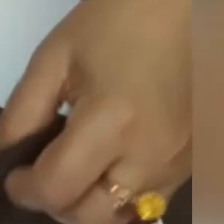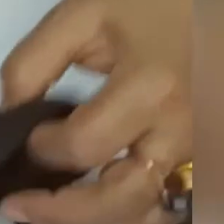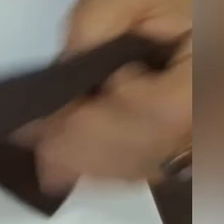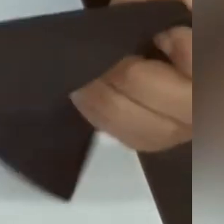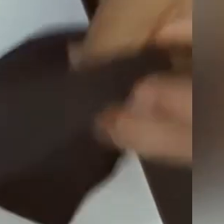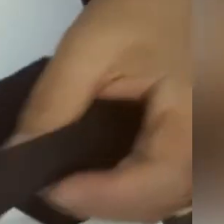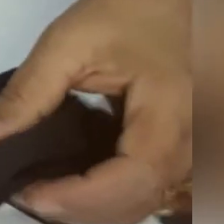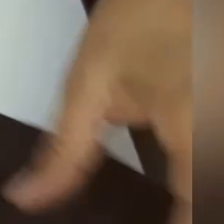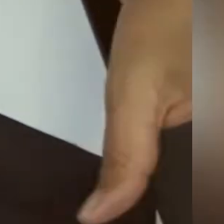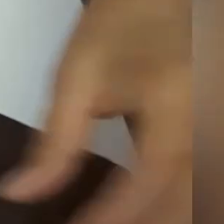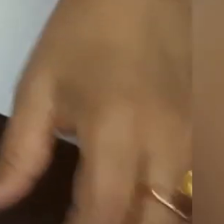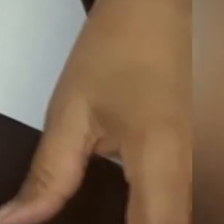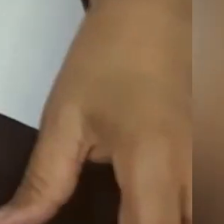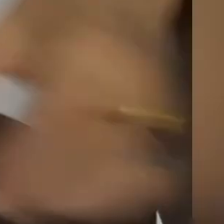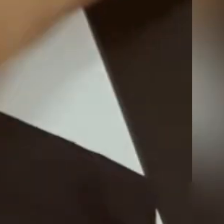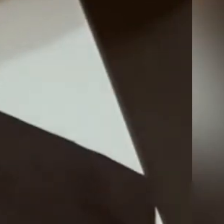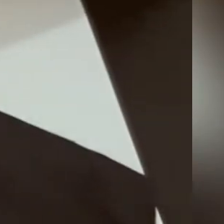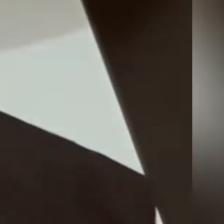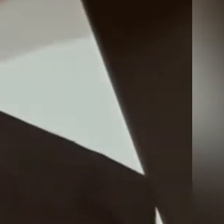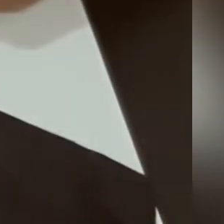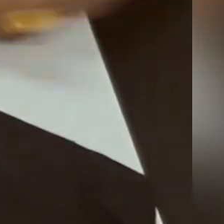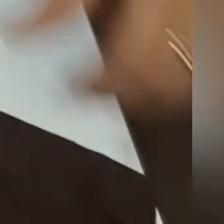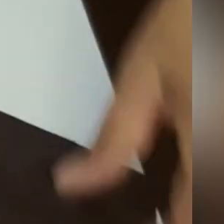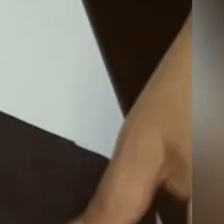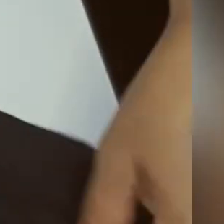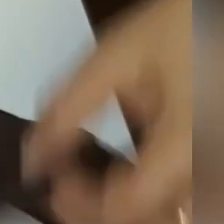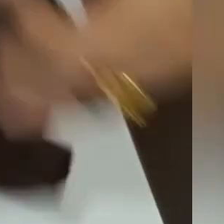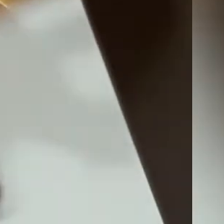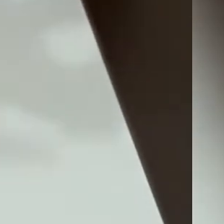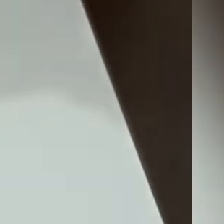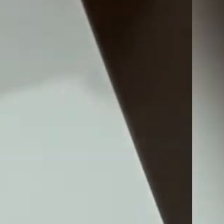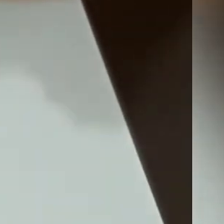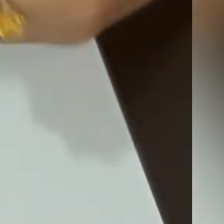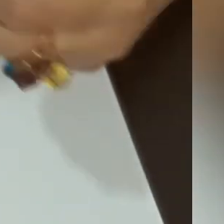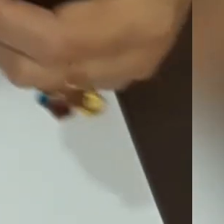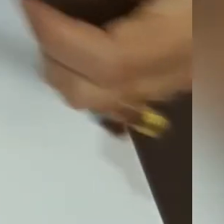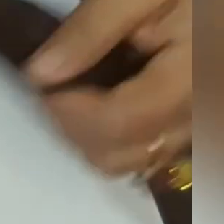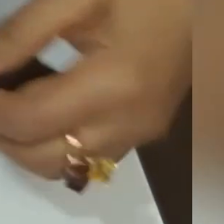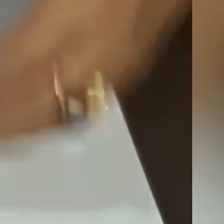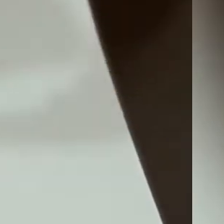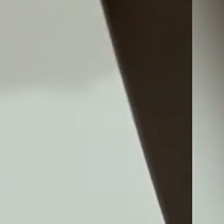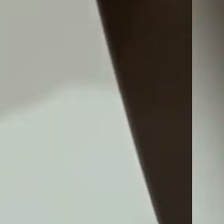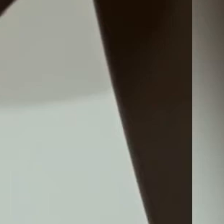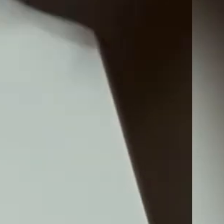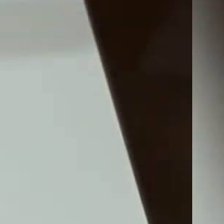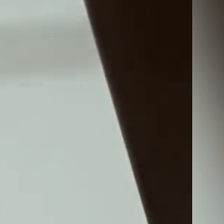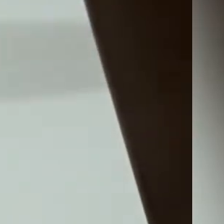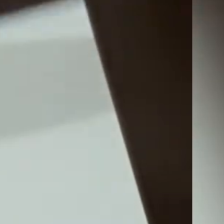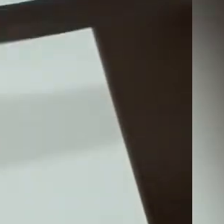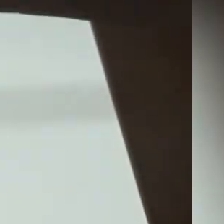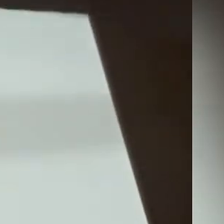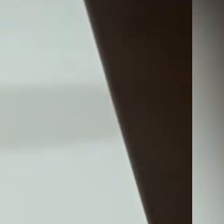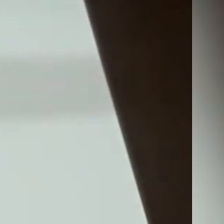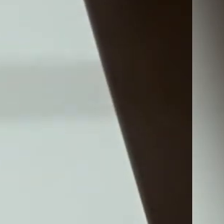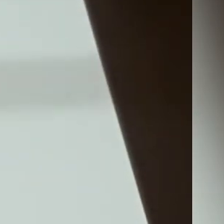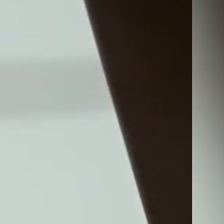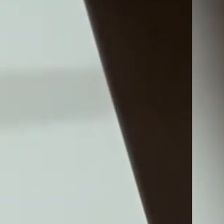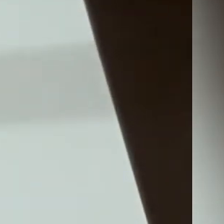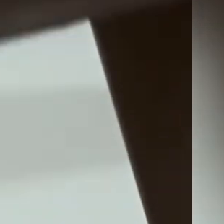bom? Então, vamos lá. Nós vamos pegar agora o nosso tecido maior, esse